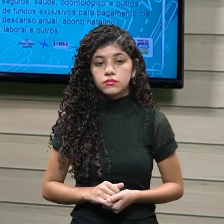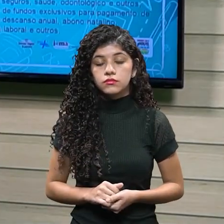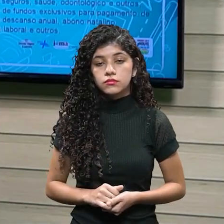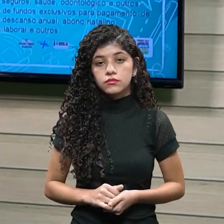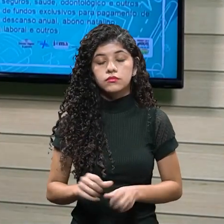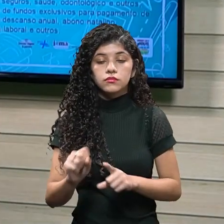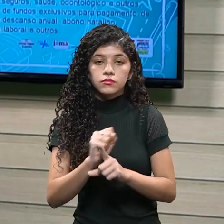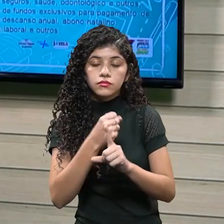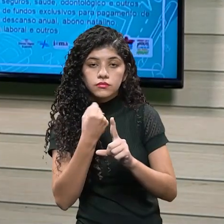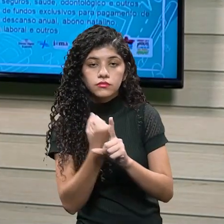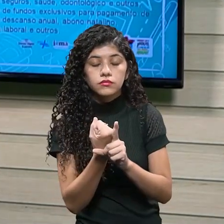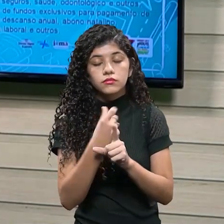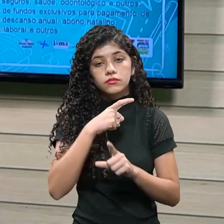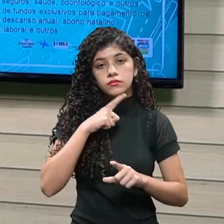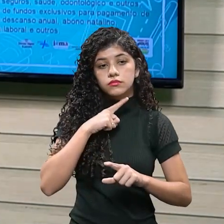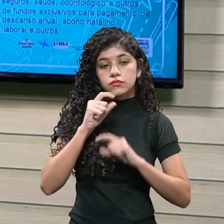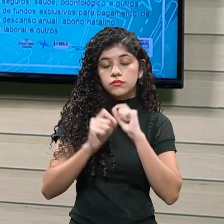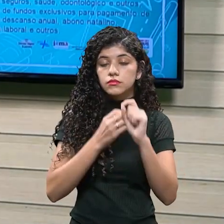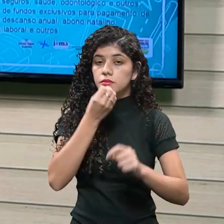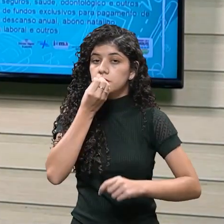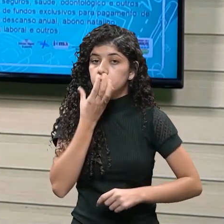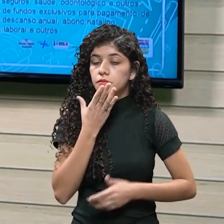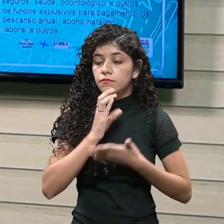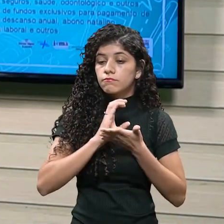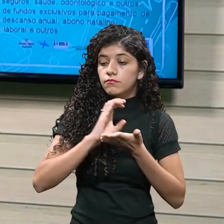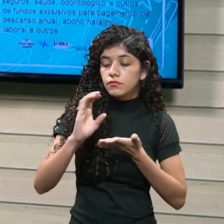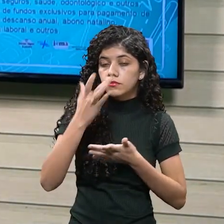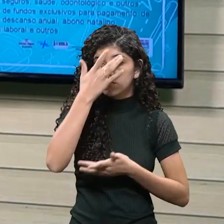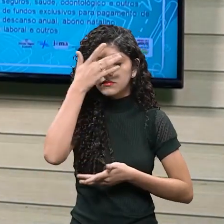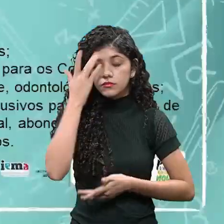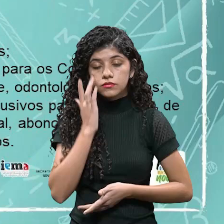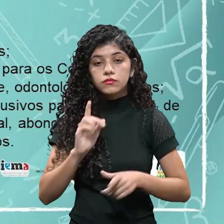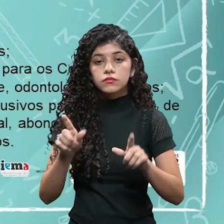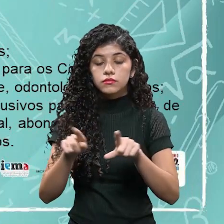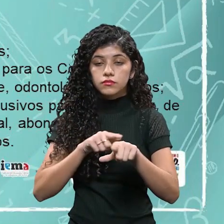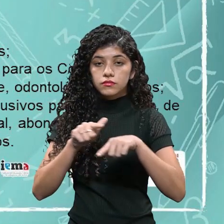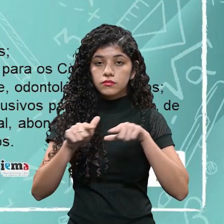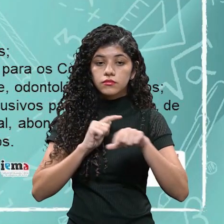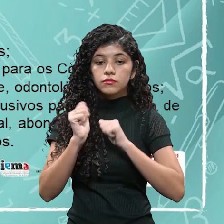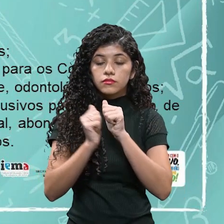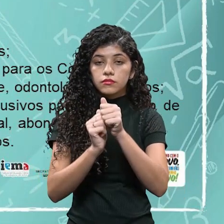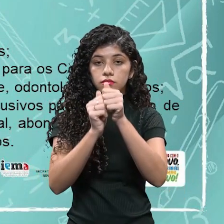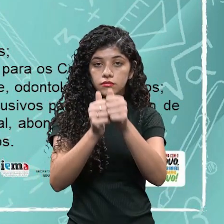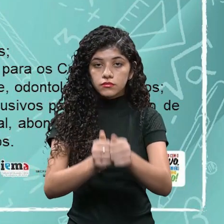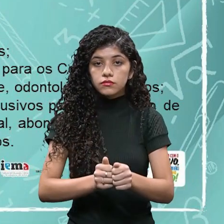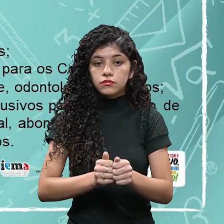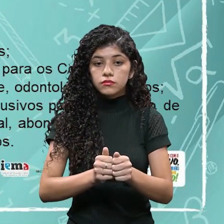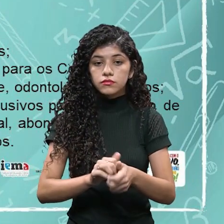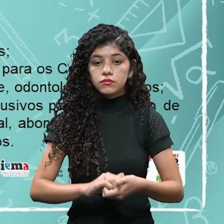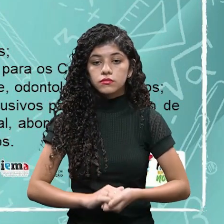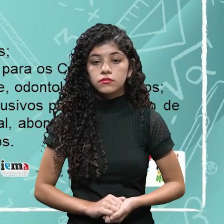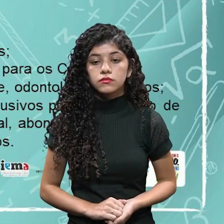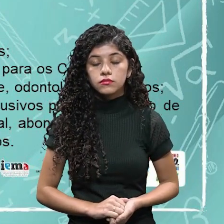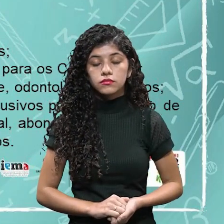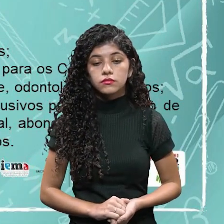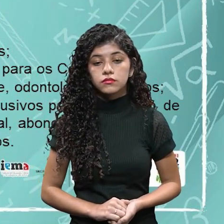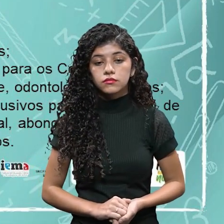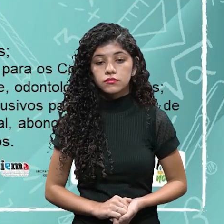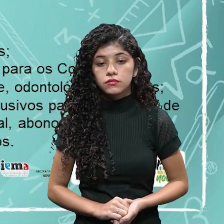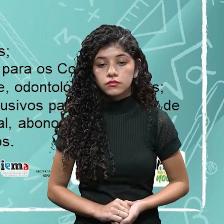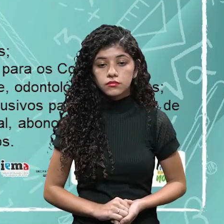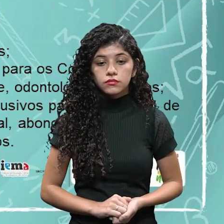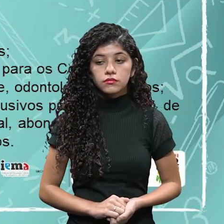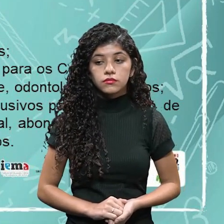Na área social, que oferece benefícios para os segurados. No caso, os cooperados.